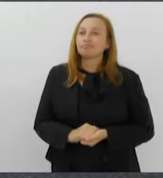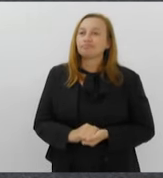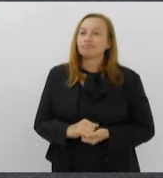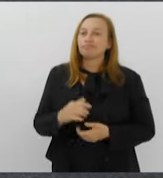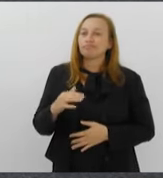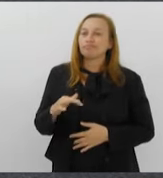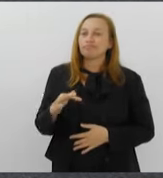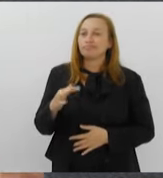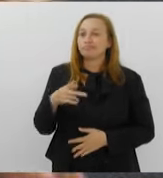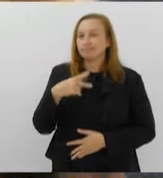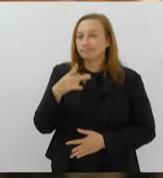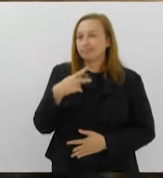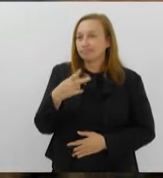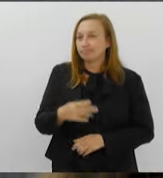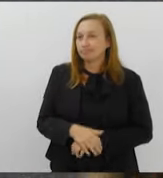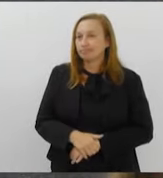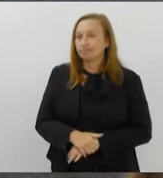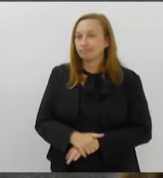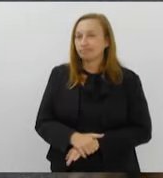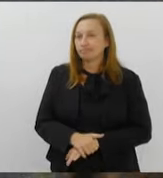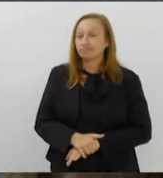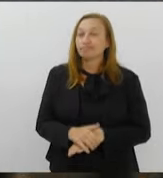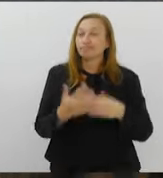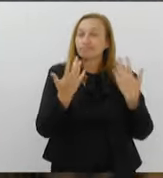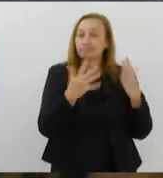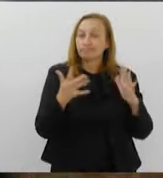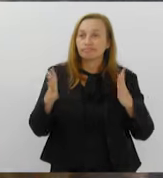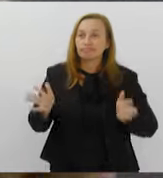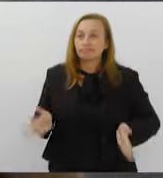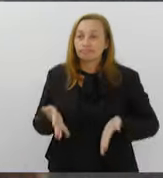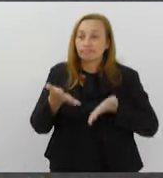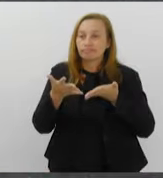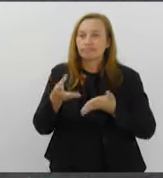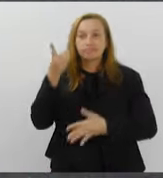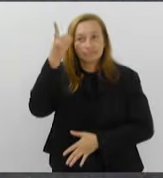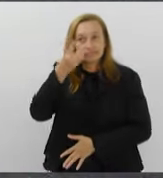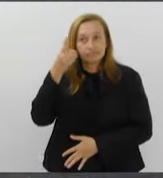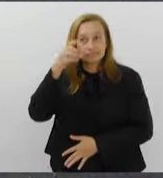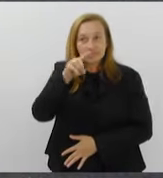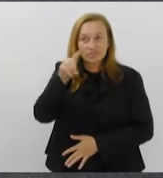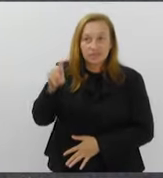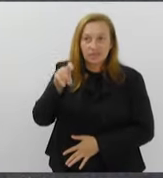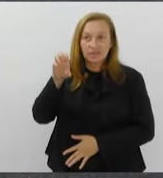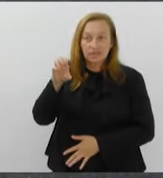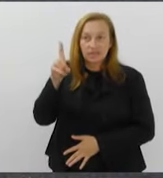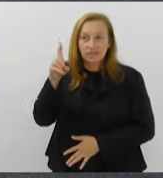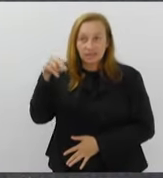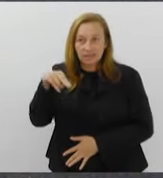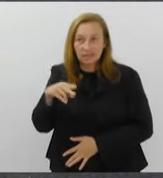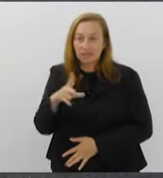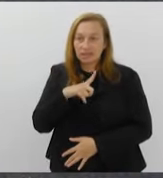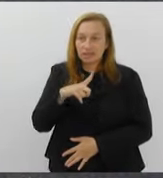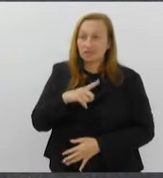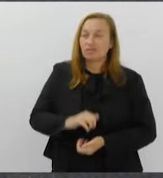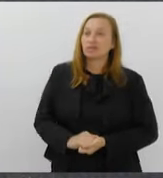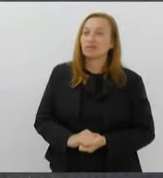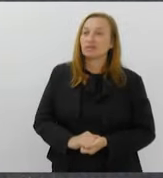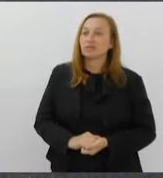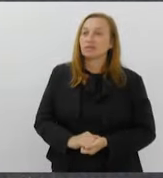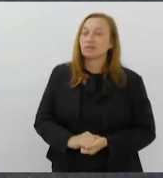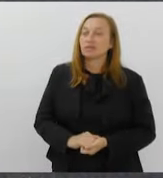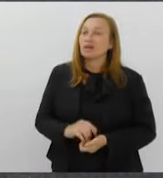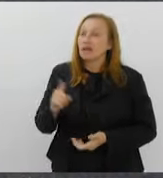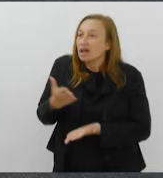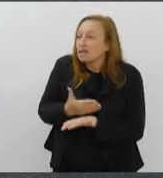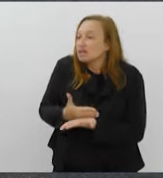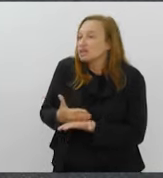pequena colocação. Queria saudar a iniciativa que a deputada Zeidan teve. Foi ela a